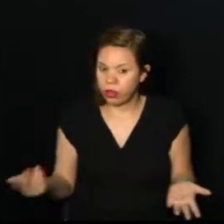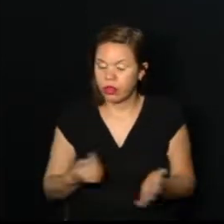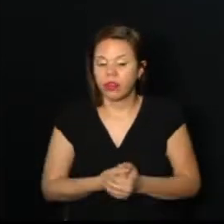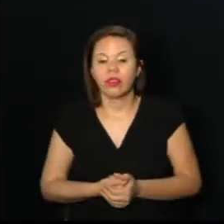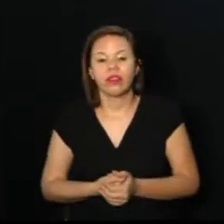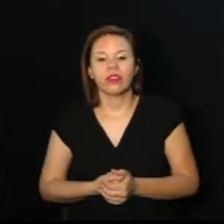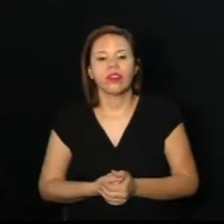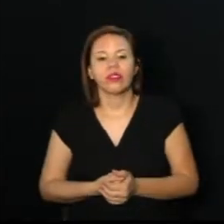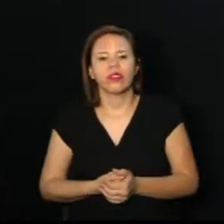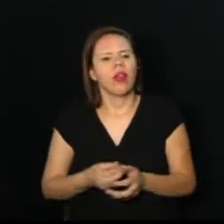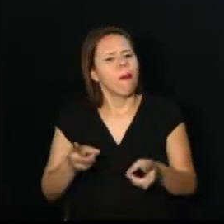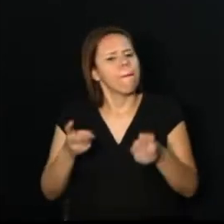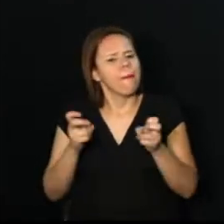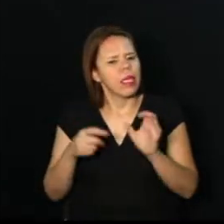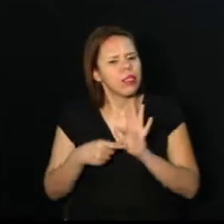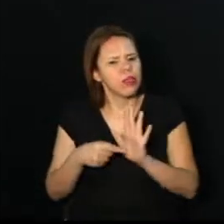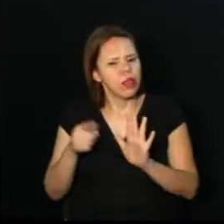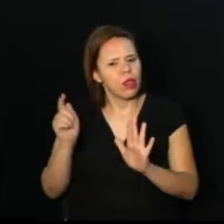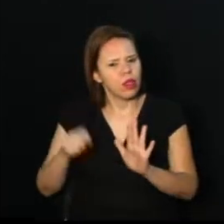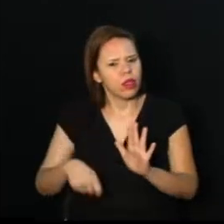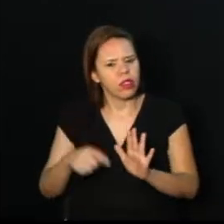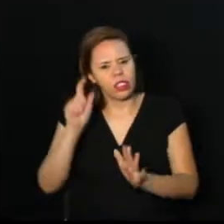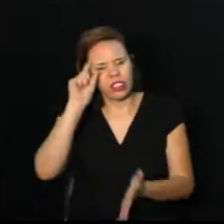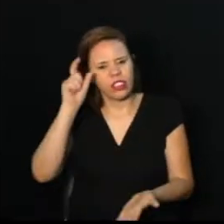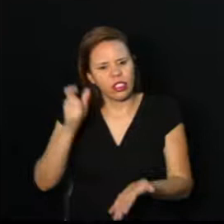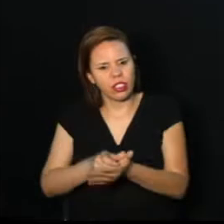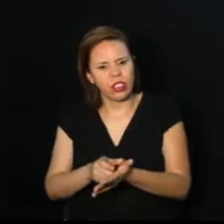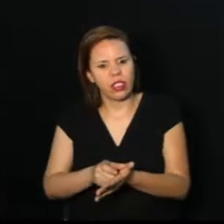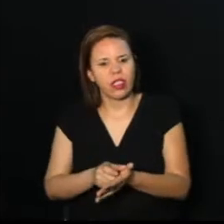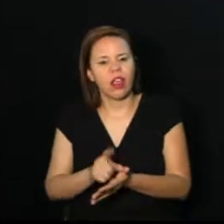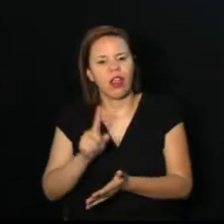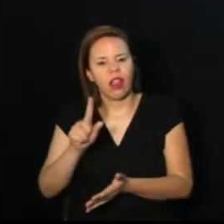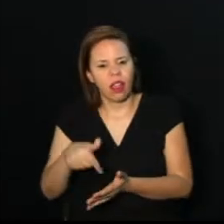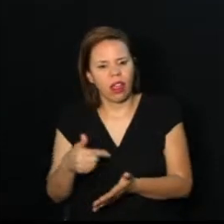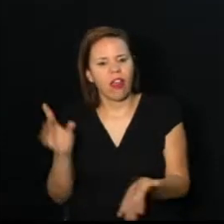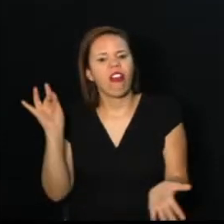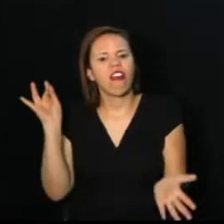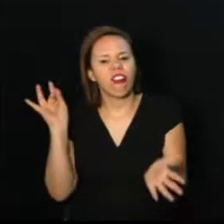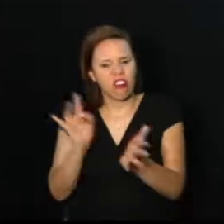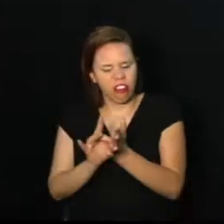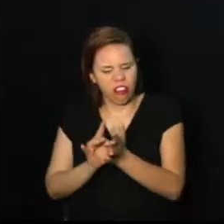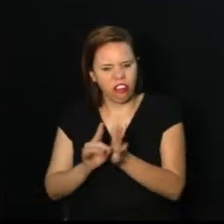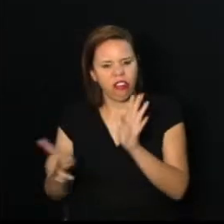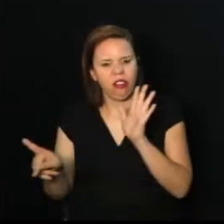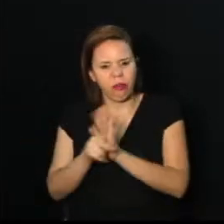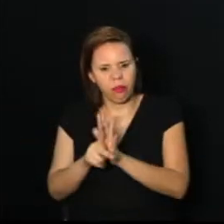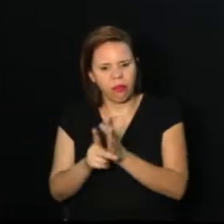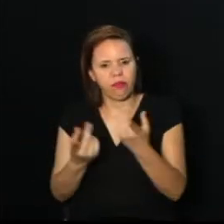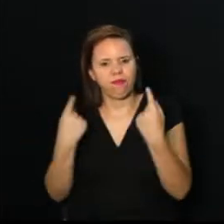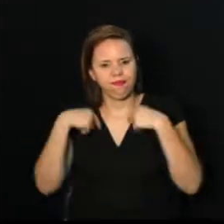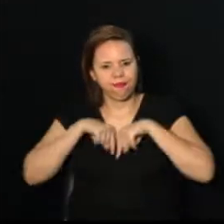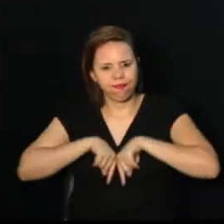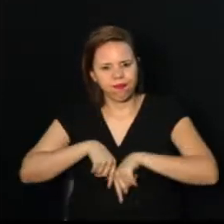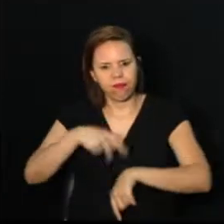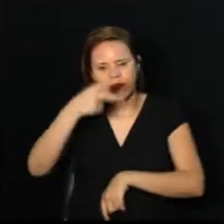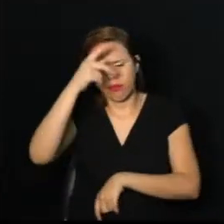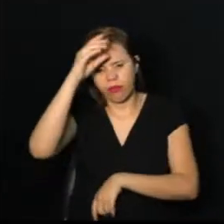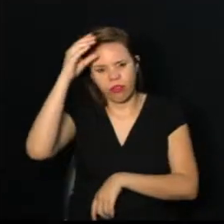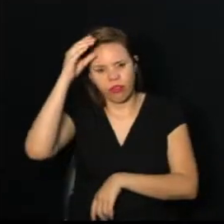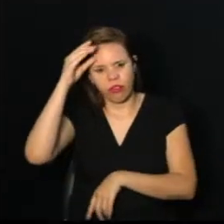As evidências mostram que a dislexia é de origem biológica, nós temos